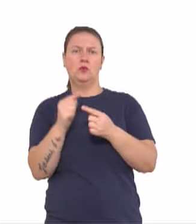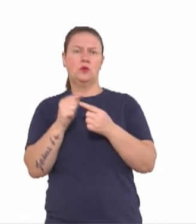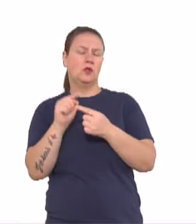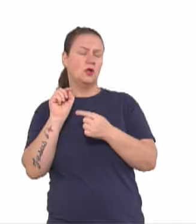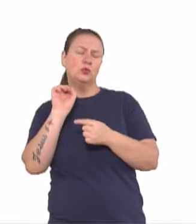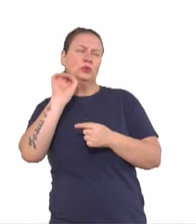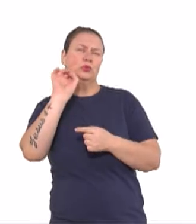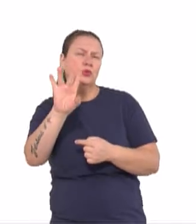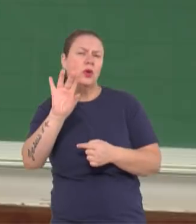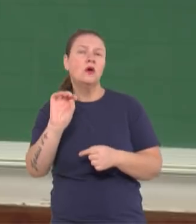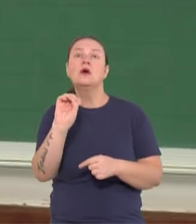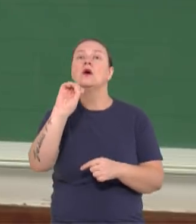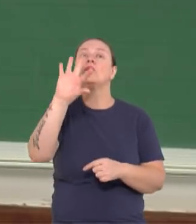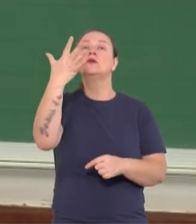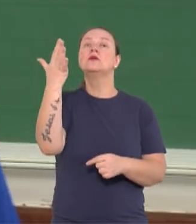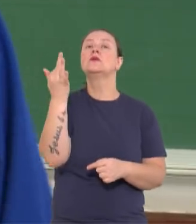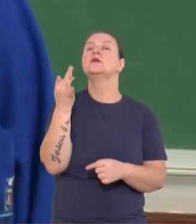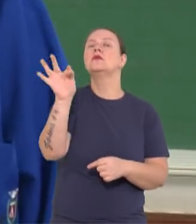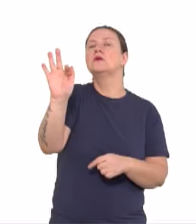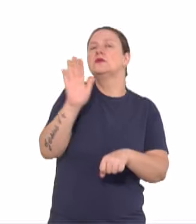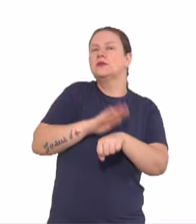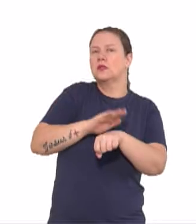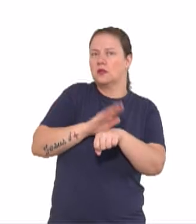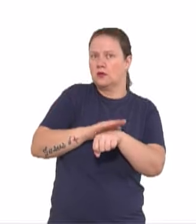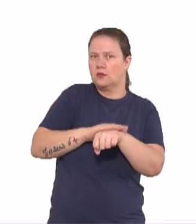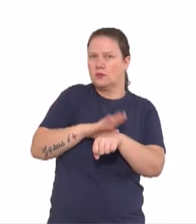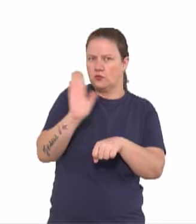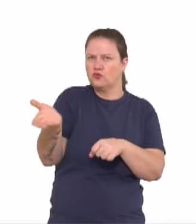lá? Tempinho para vocês pensarem.